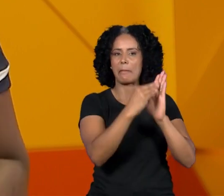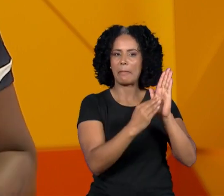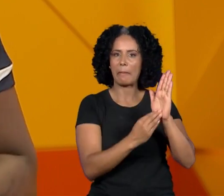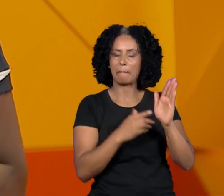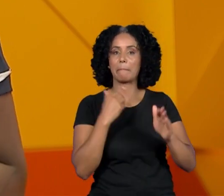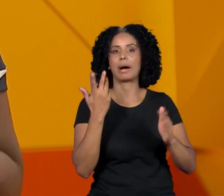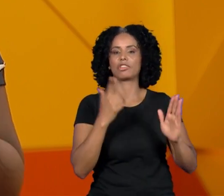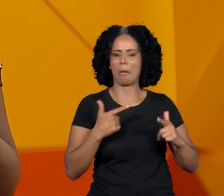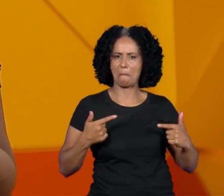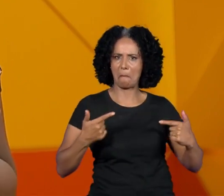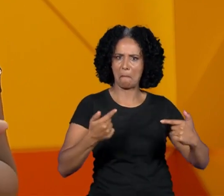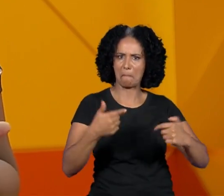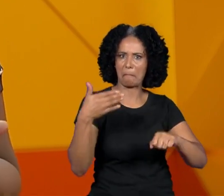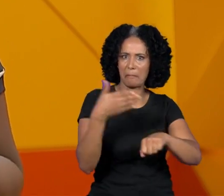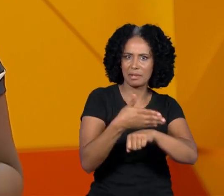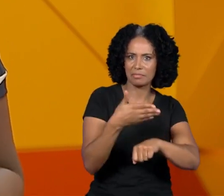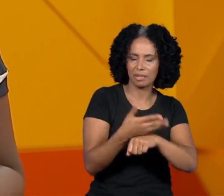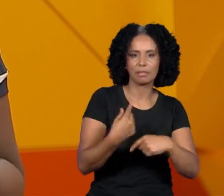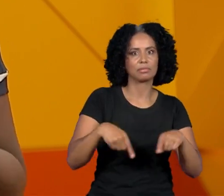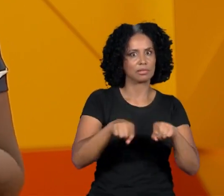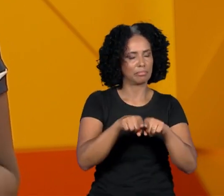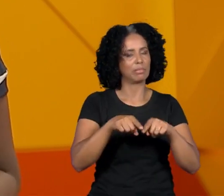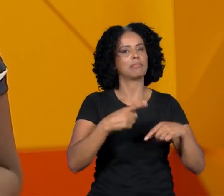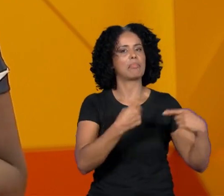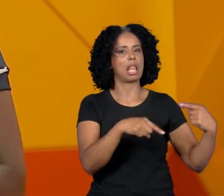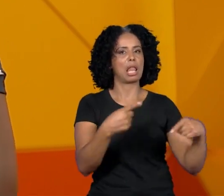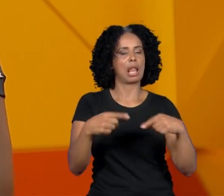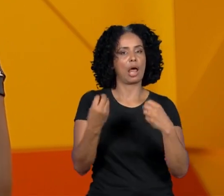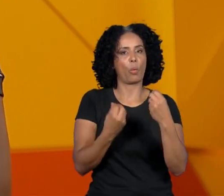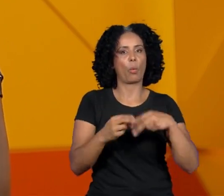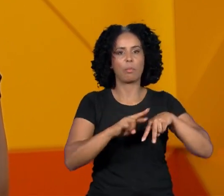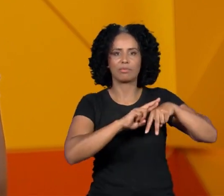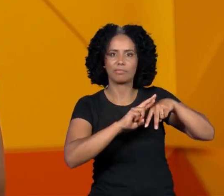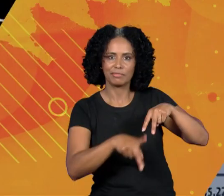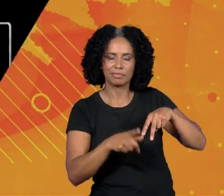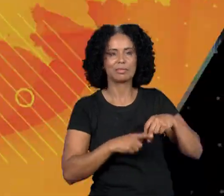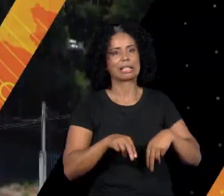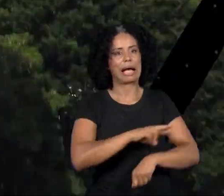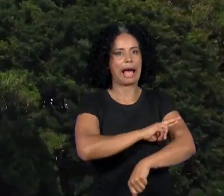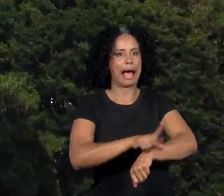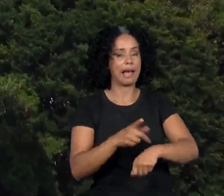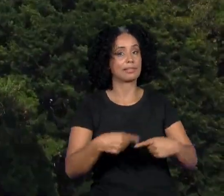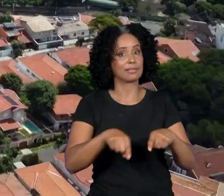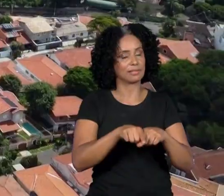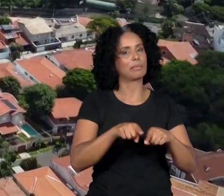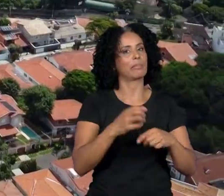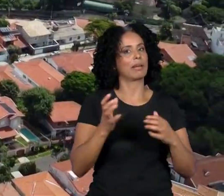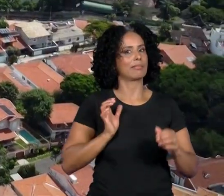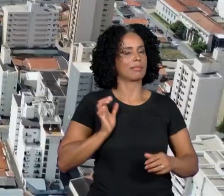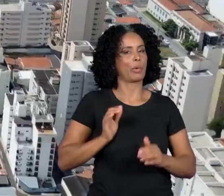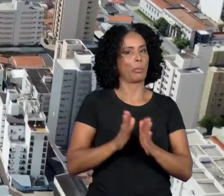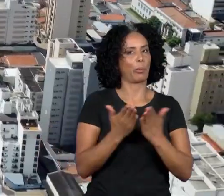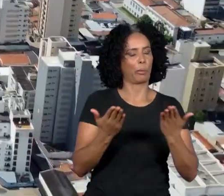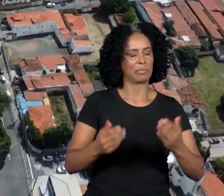como pauta as discussões de gênero, de raça e de classe.